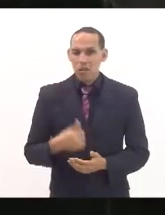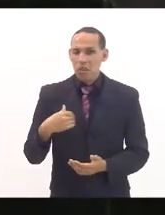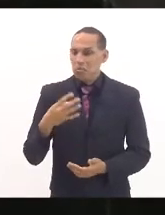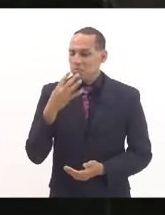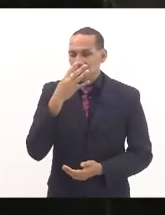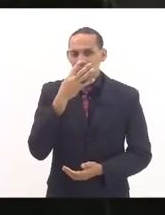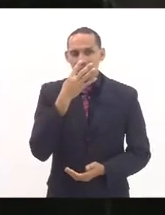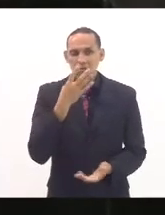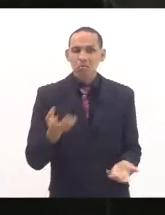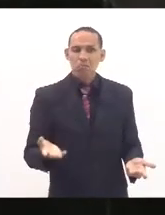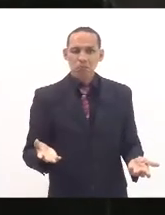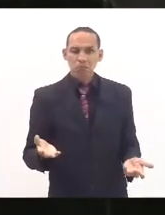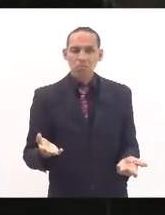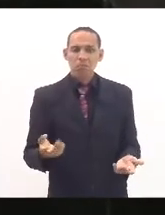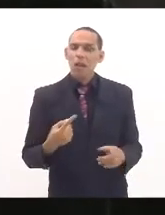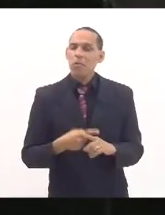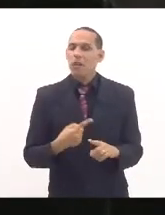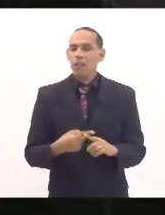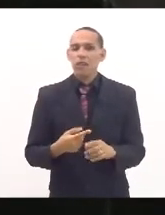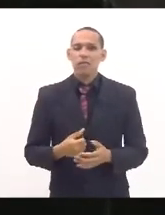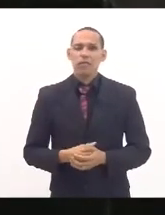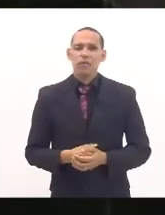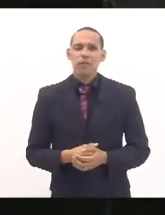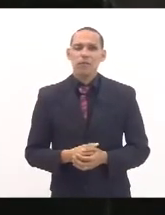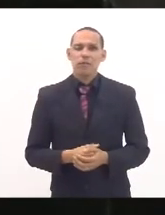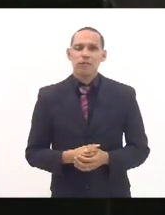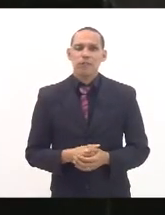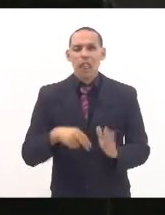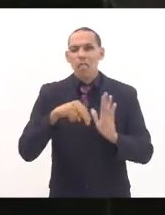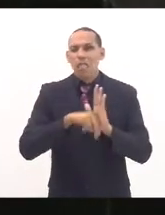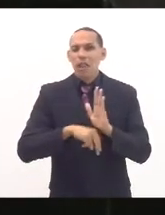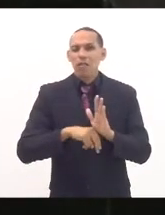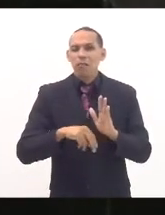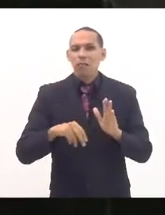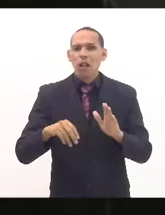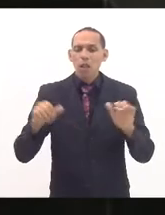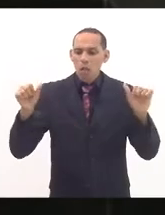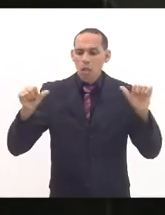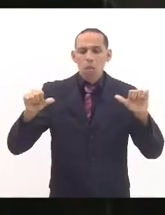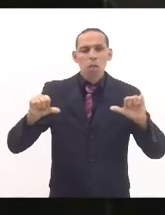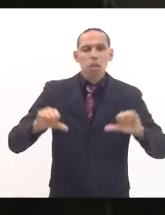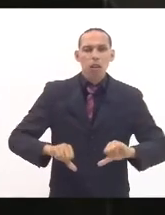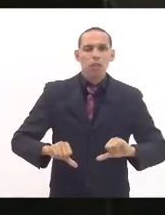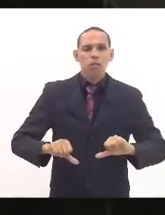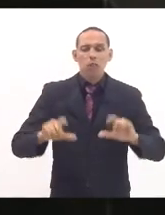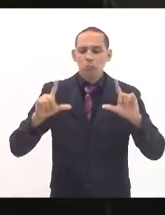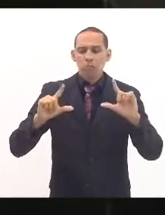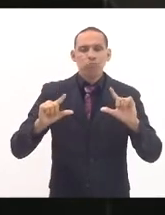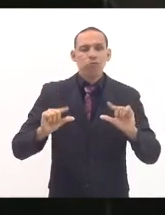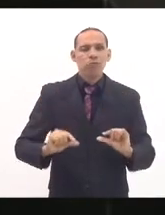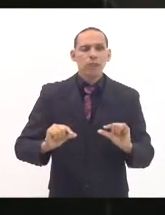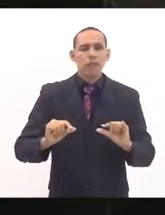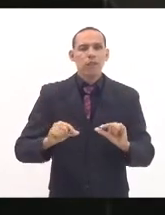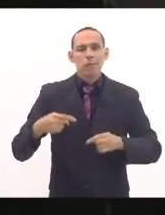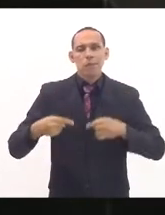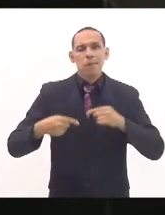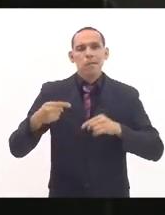admira, porque baixam o nível de debate dentro dessa casa